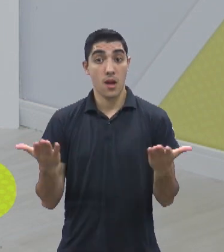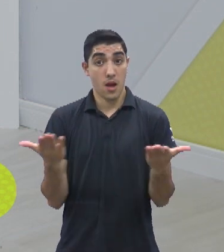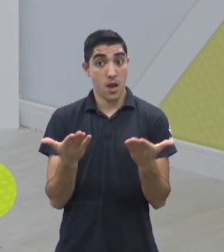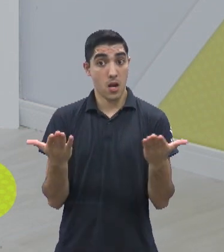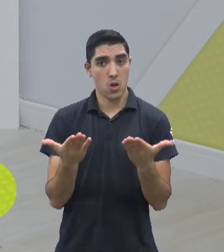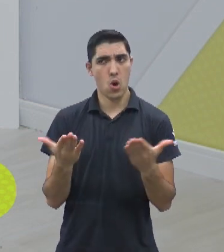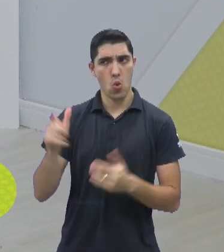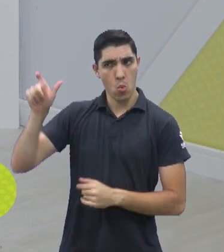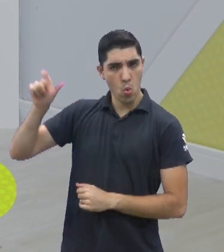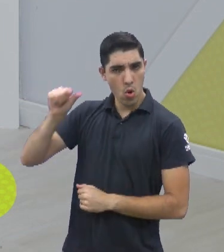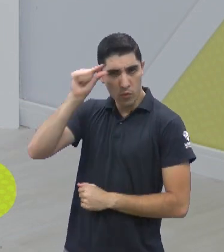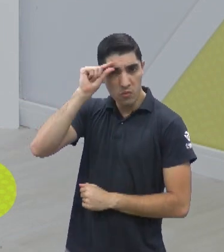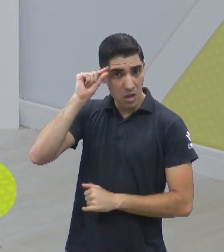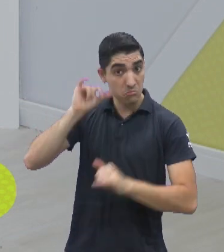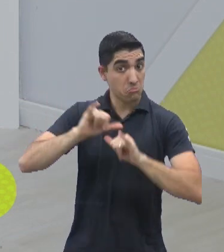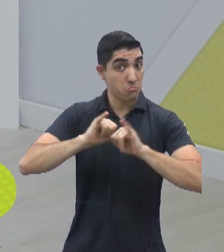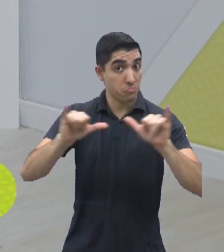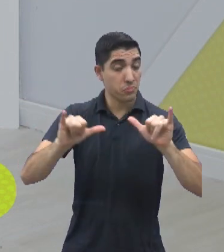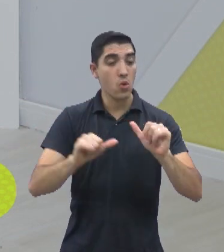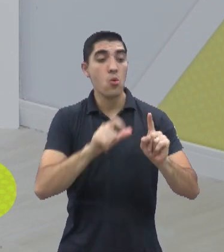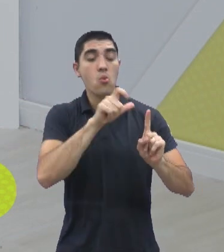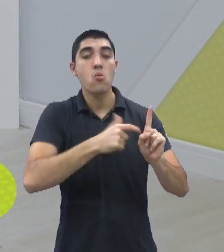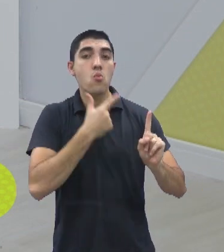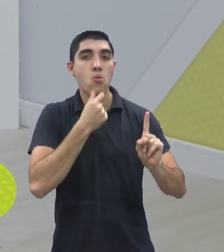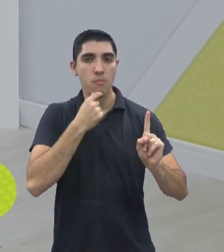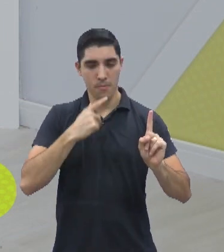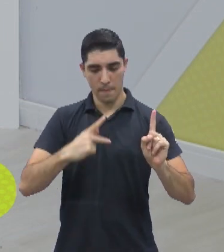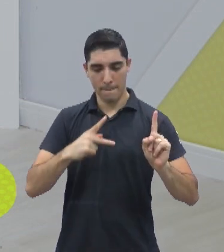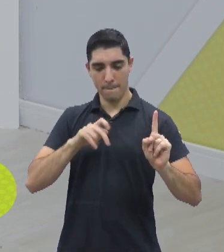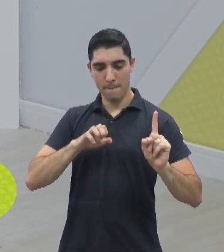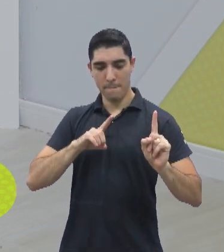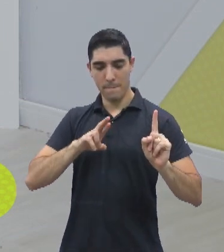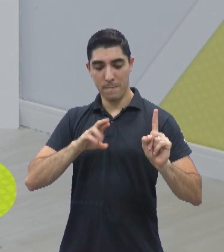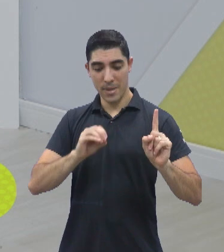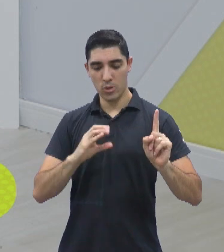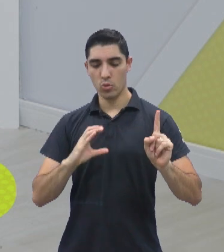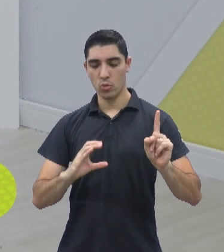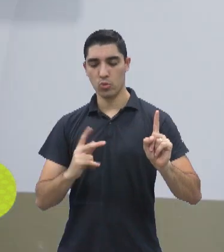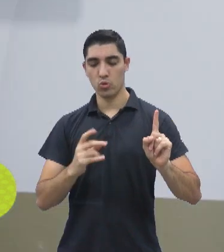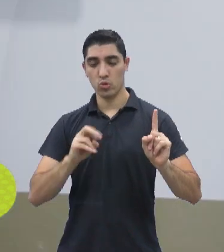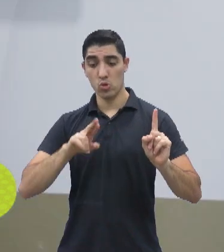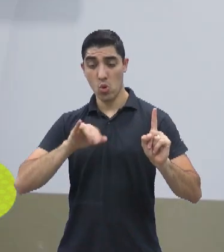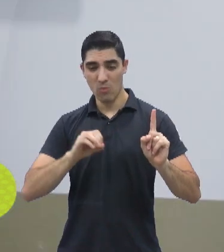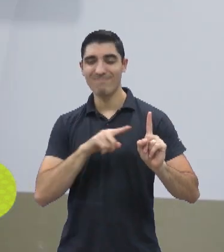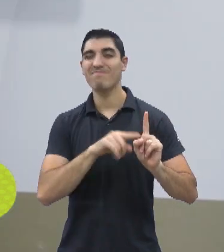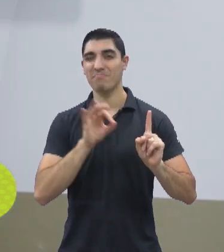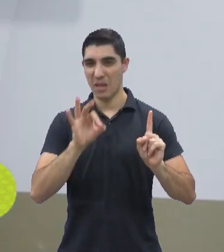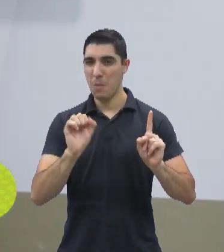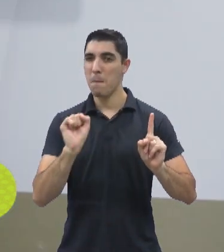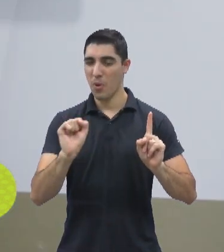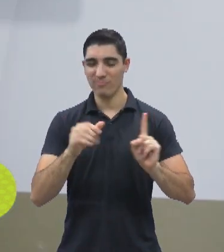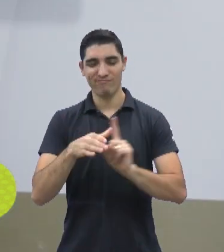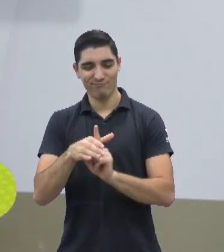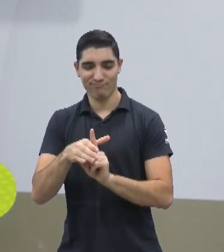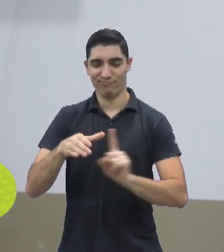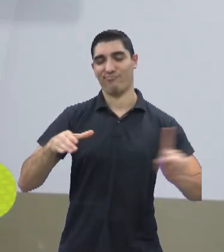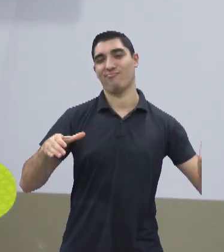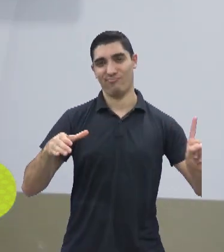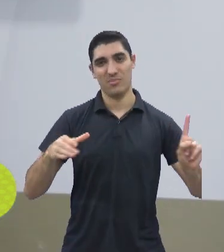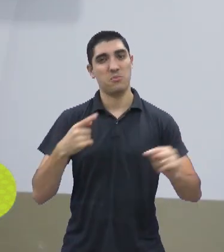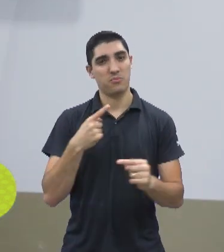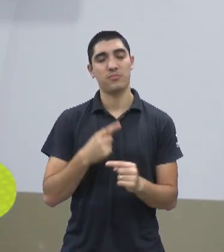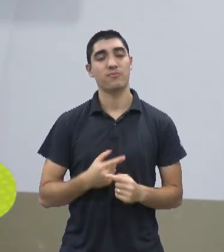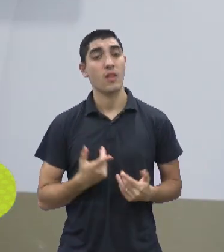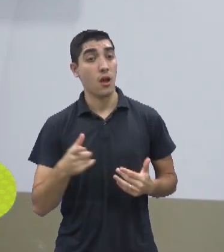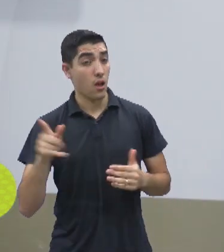Vieira Júnior, que o Choro pode realmente está de saída do São José, né, João? Ele que voltou na reta final do Paulista, né? Nem chegou a